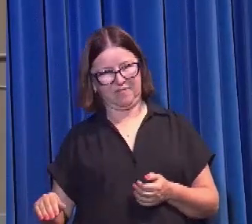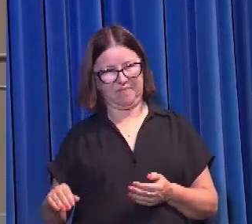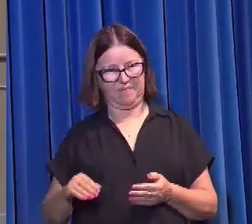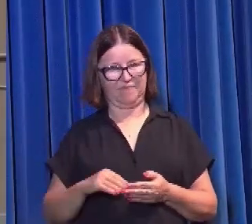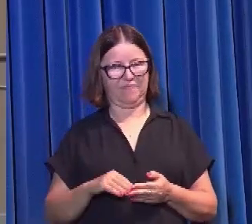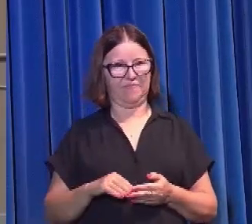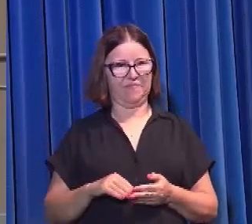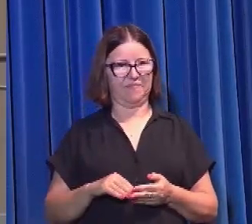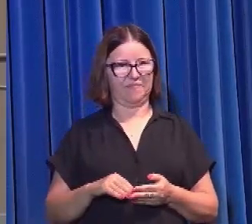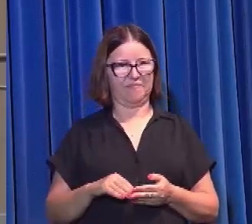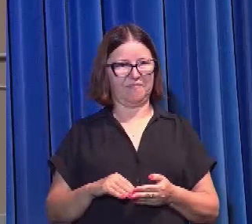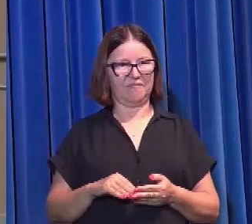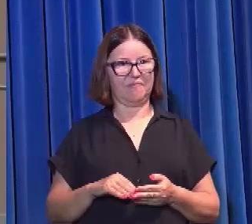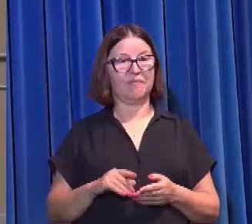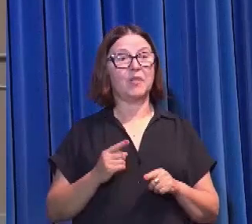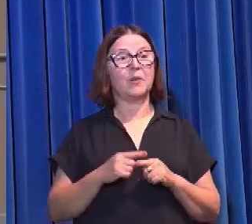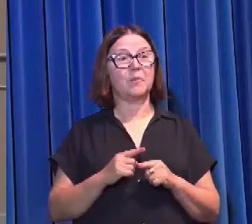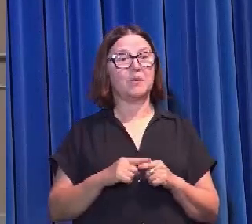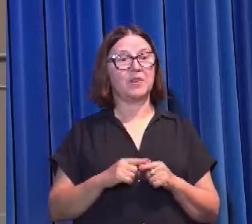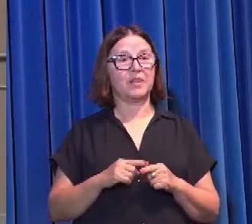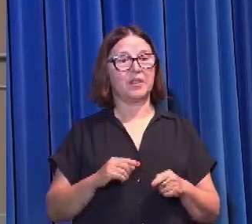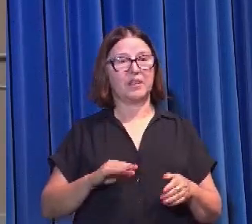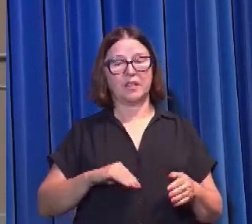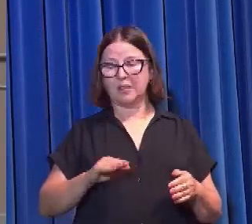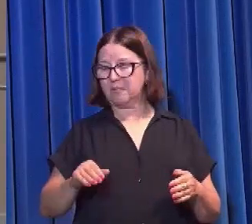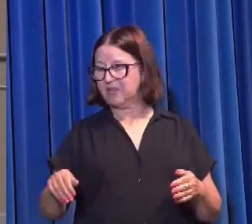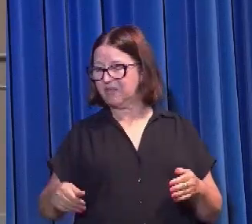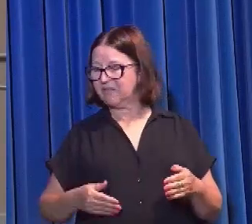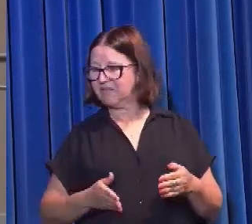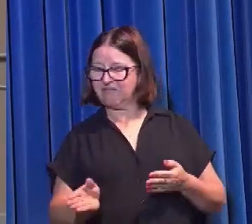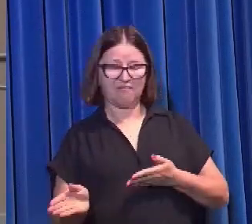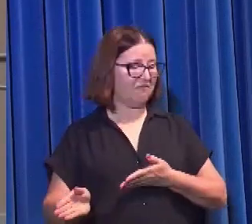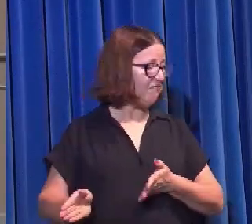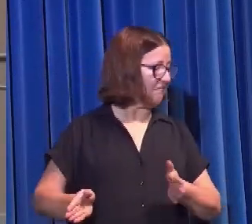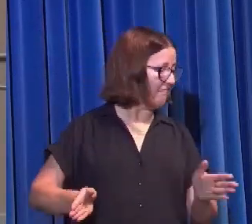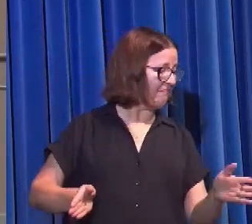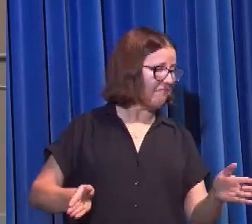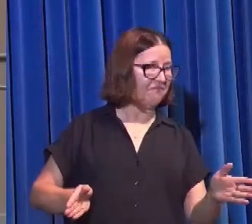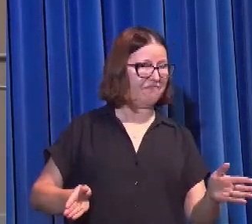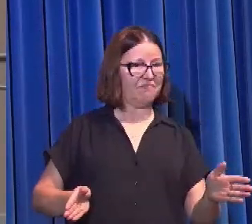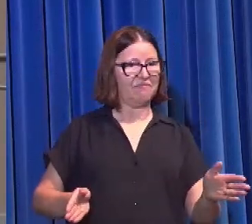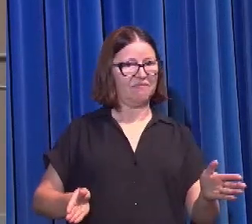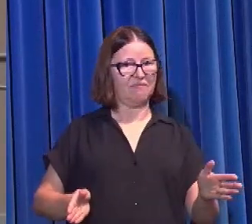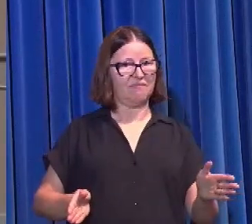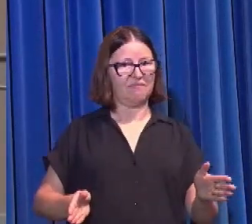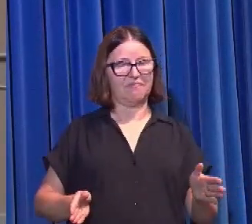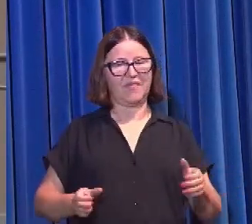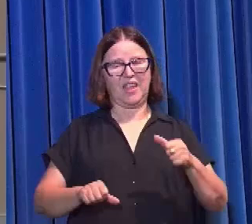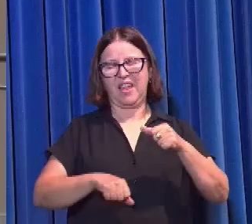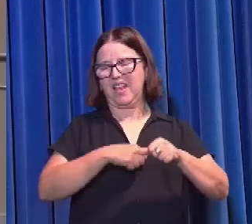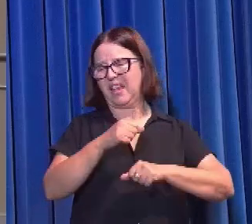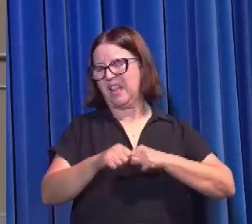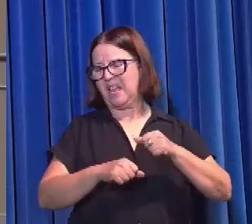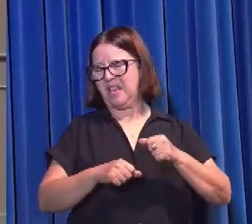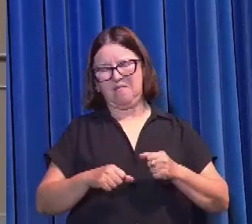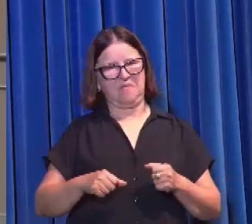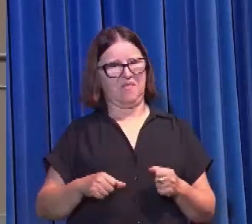Meninos oscilam afetivamente, emocionalmente, oscilam o tempo inteiro de acordo com as